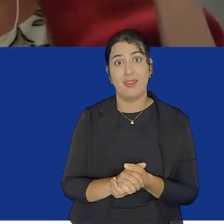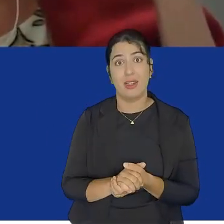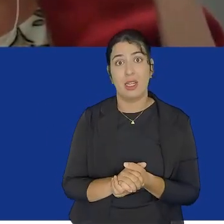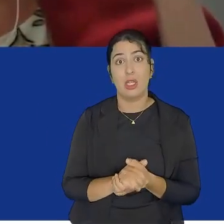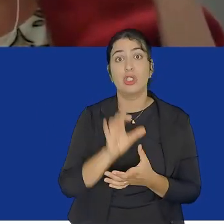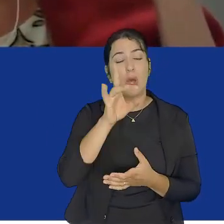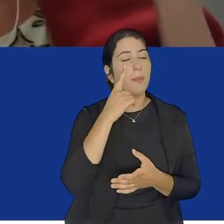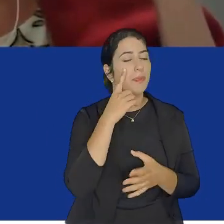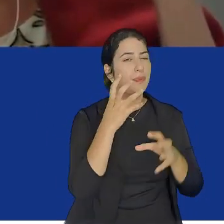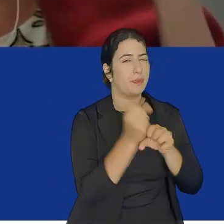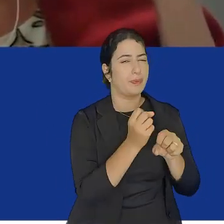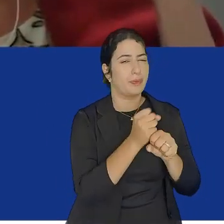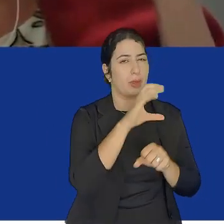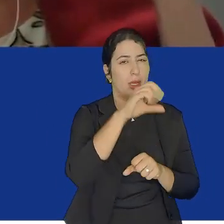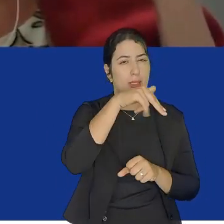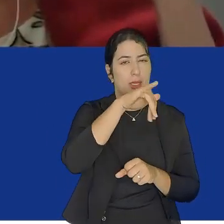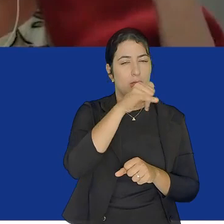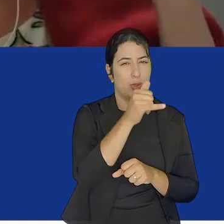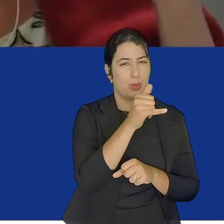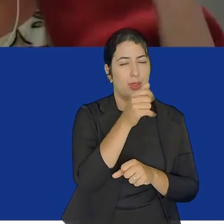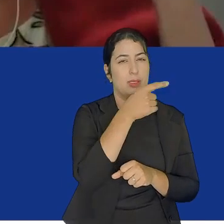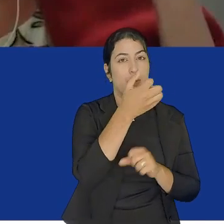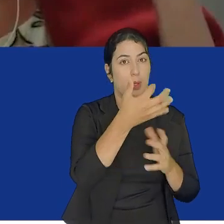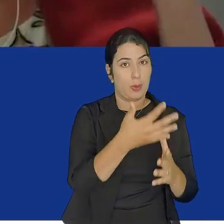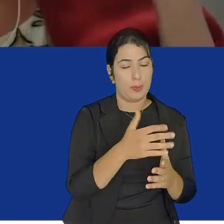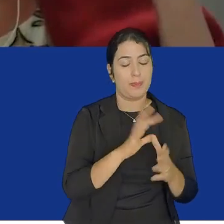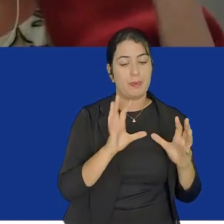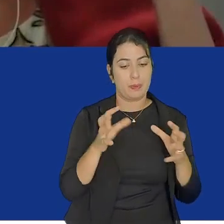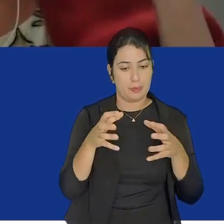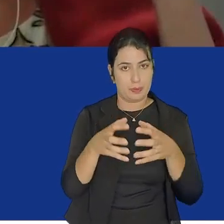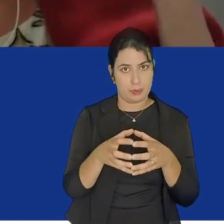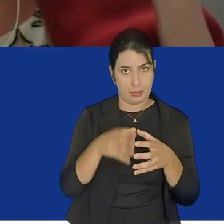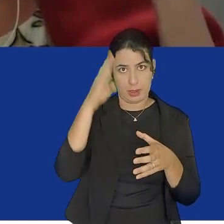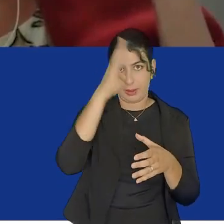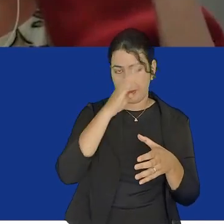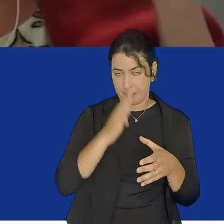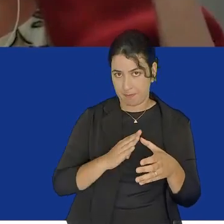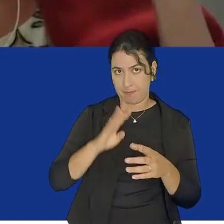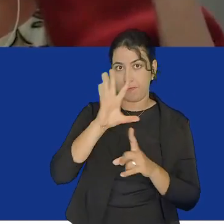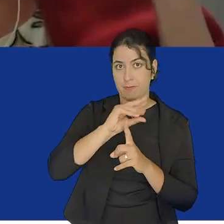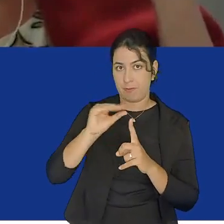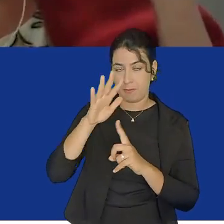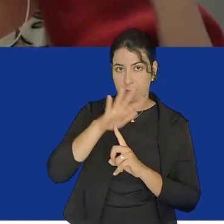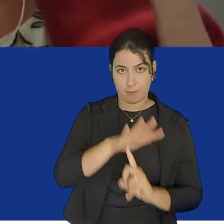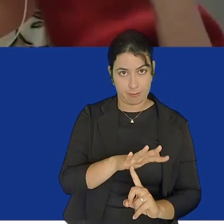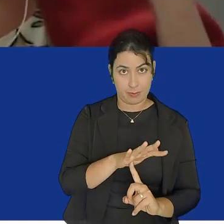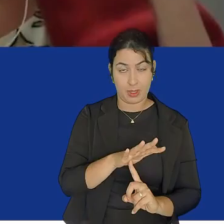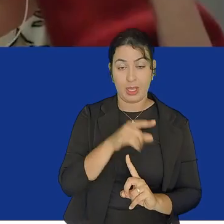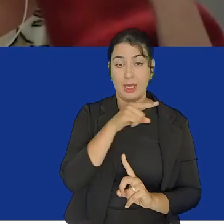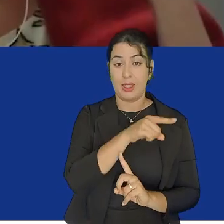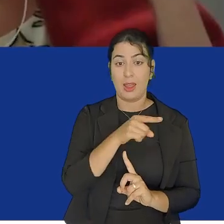CNJ. A Comissão Nacional de Prevenção do Assédio já fez 2 pesquisas nacionais e a identificação é mais